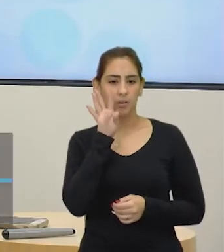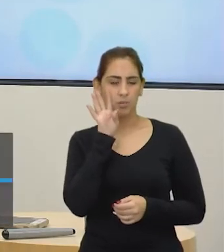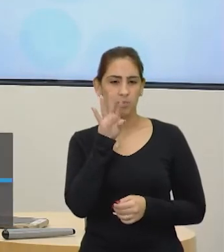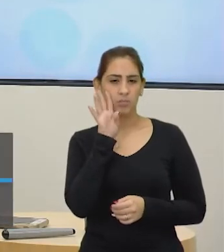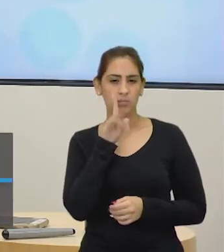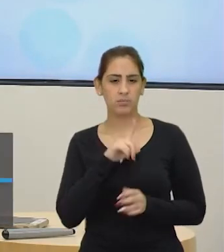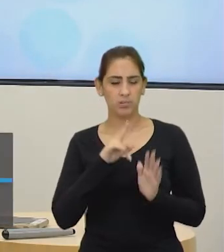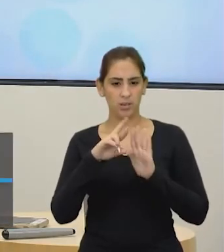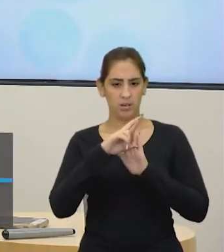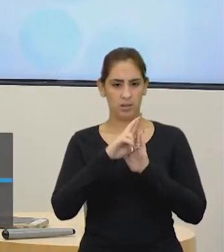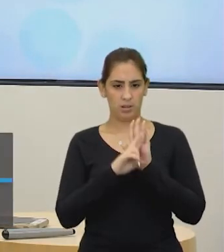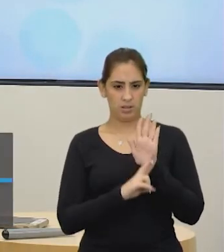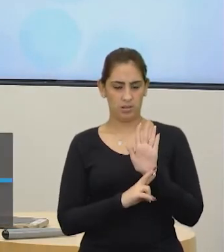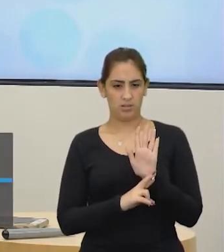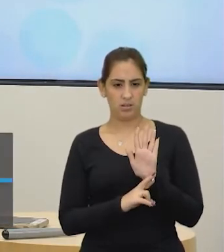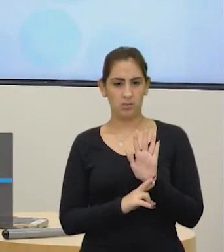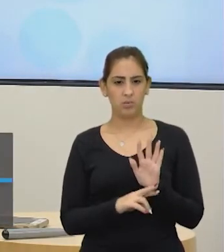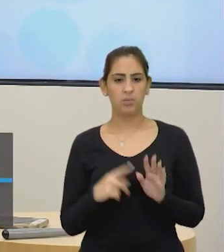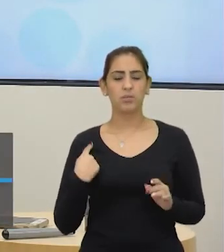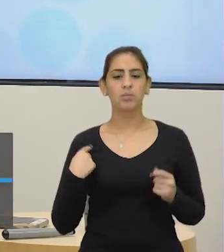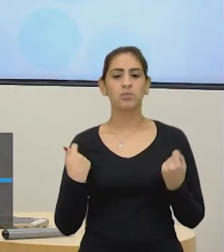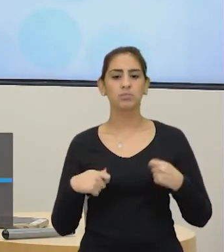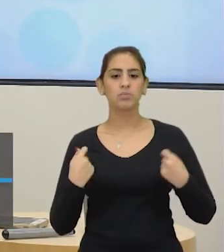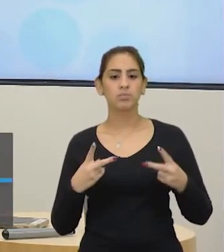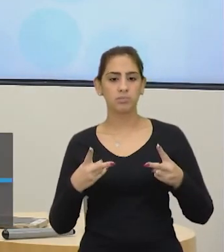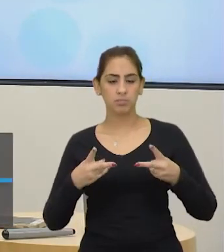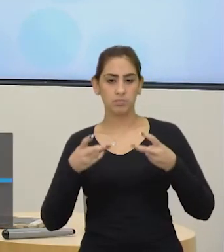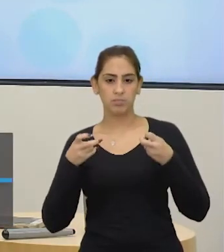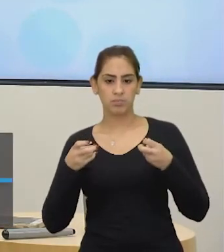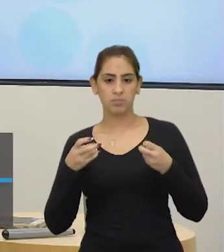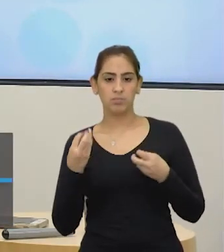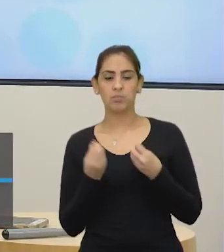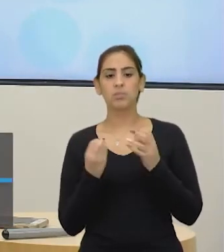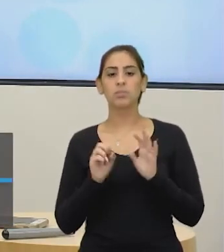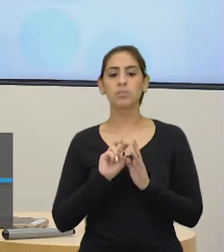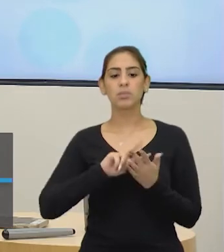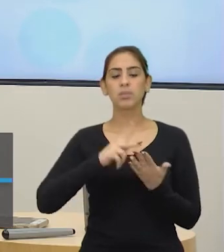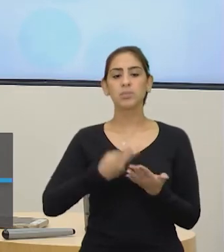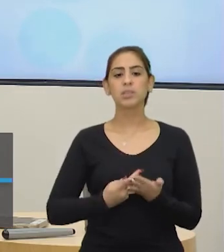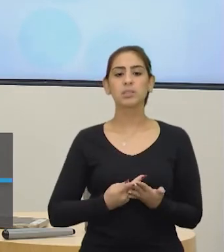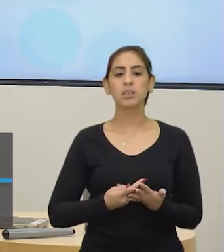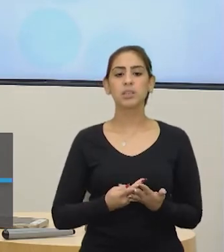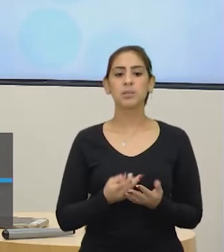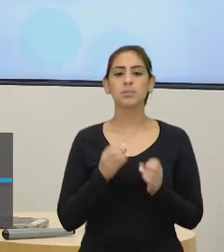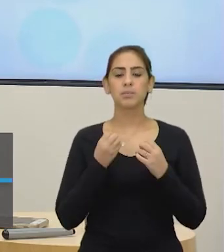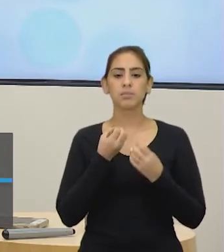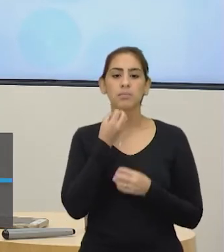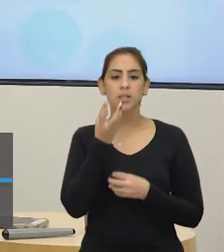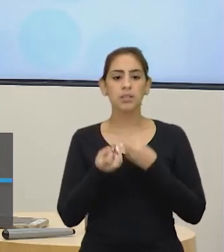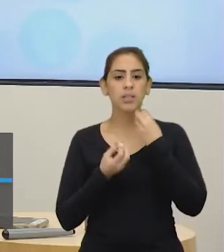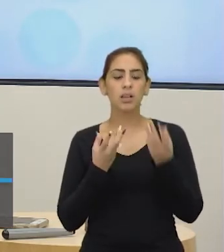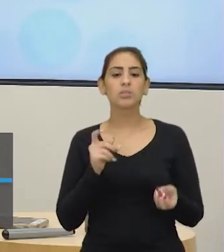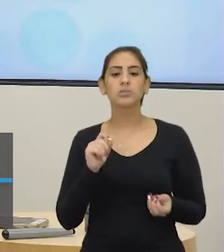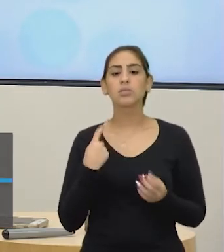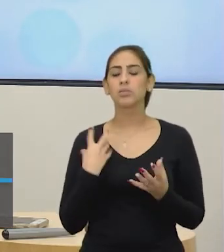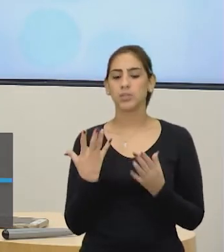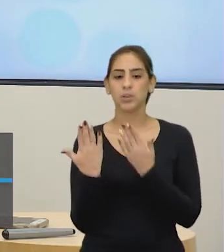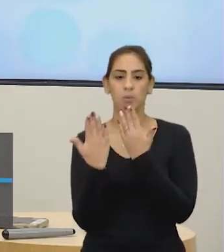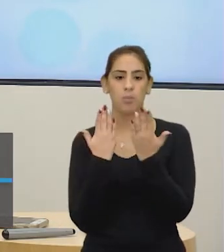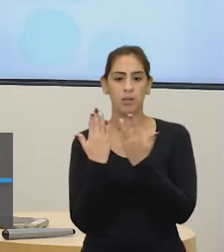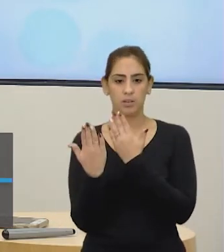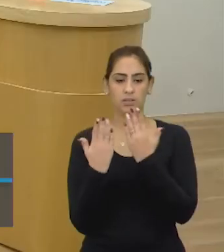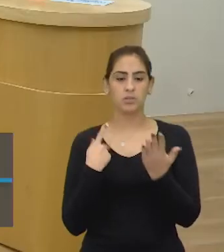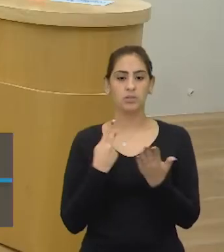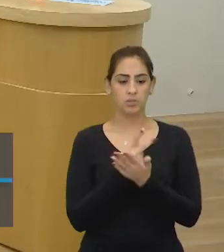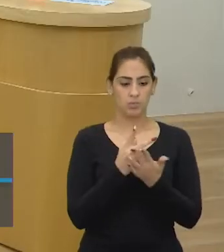redação, introduzindo parágrafos, a gente tem que perceber o que a gente quer transmitir de mensagem. Eu quero fazer agora uma comparação, então eu vou